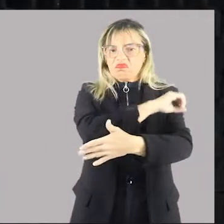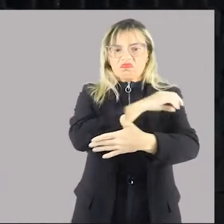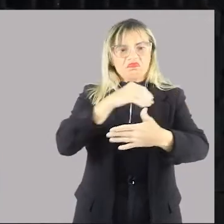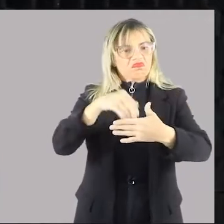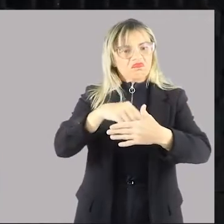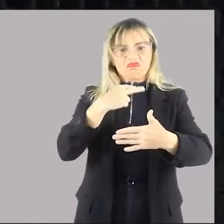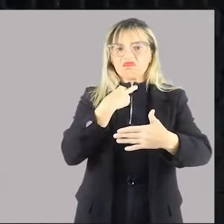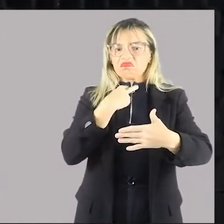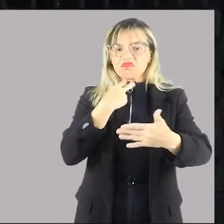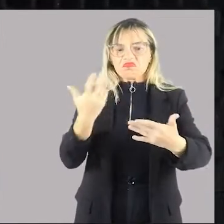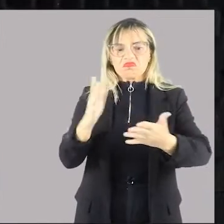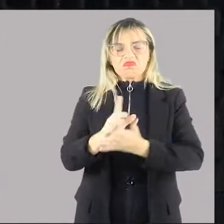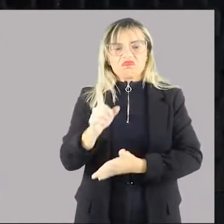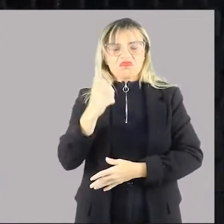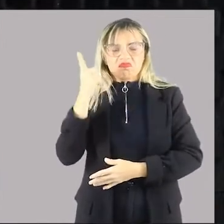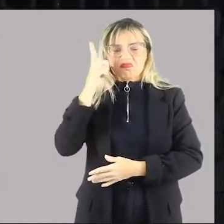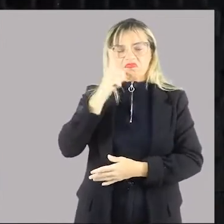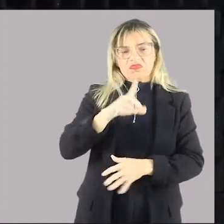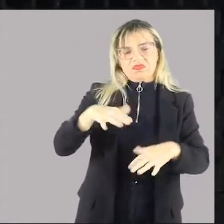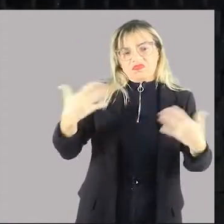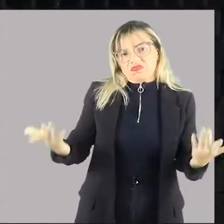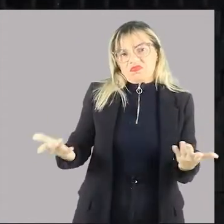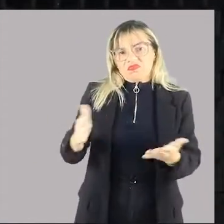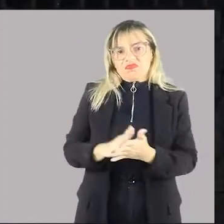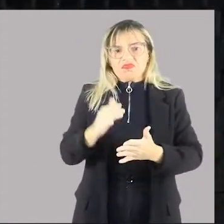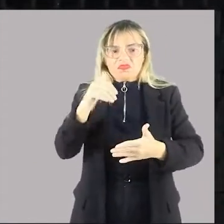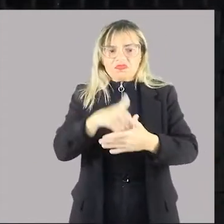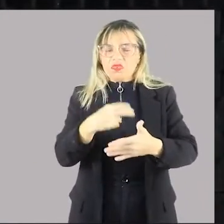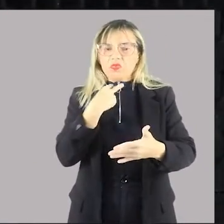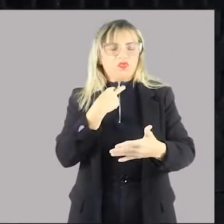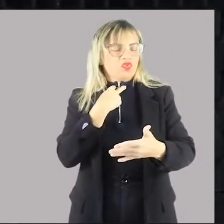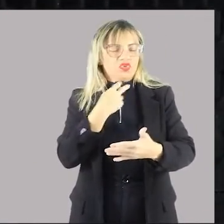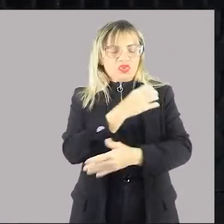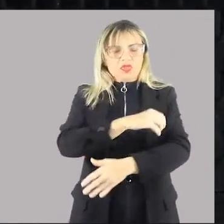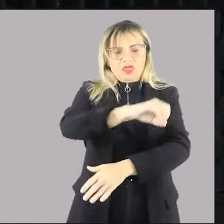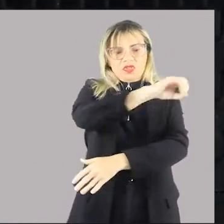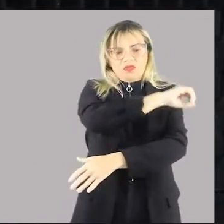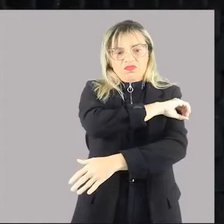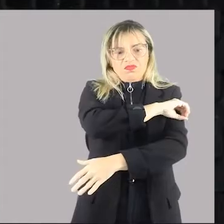que não conseguiram, na verdade, participar do processo eleitoral.